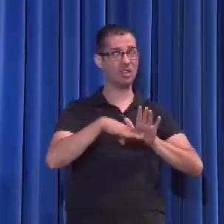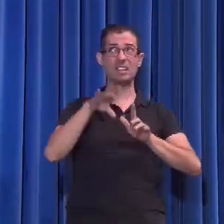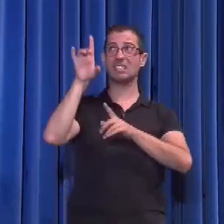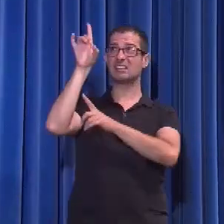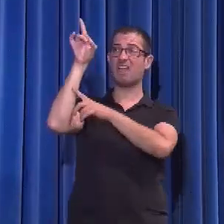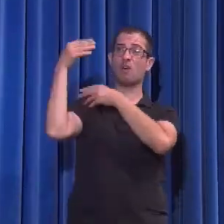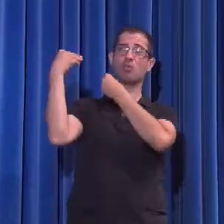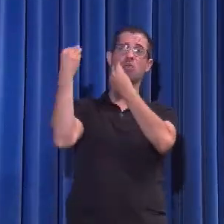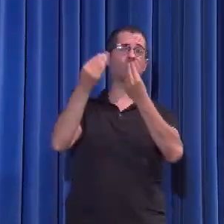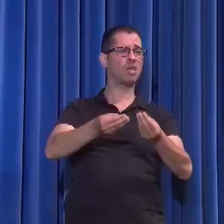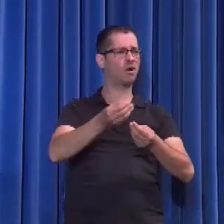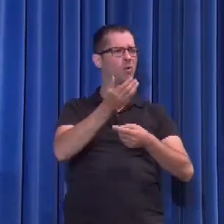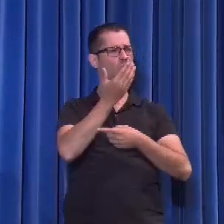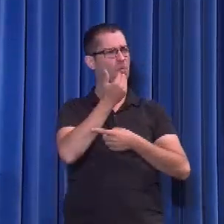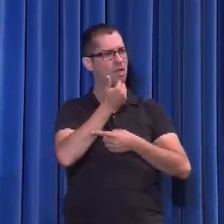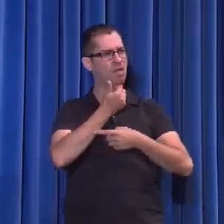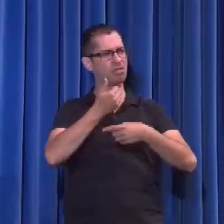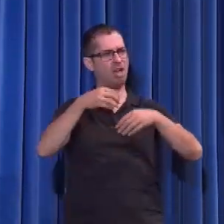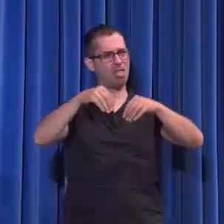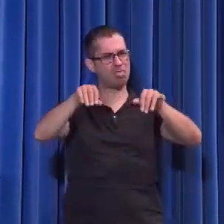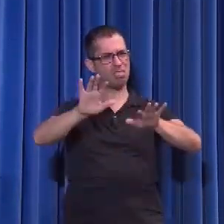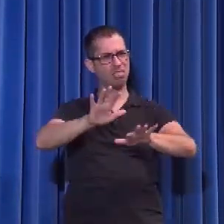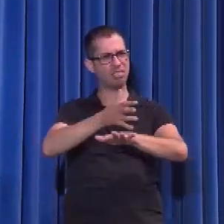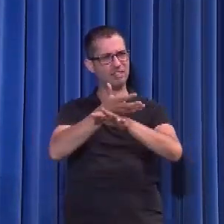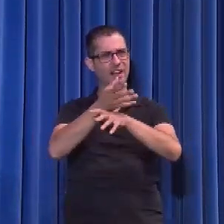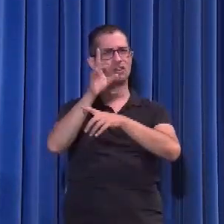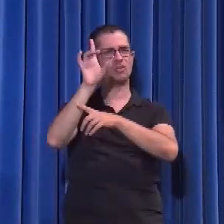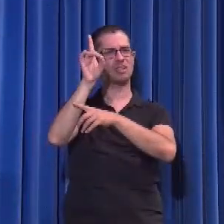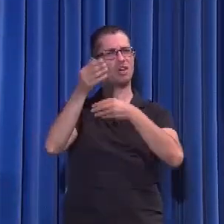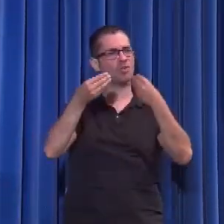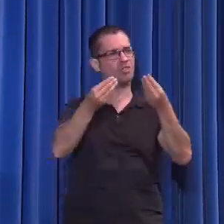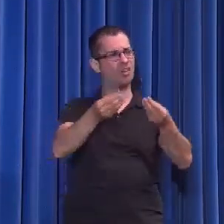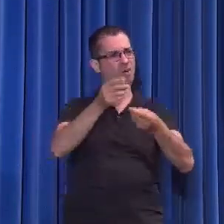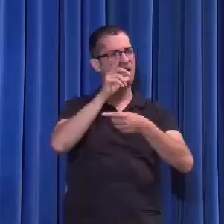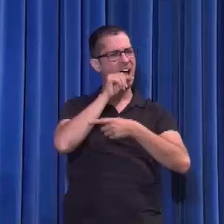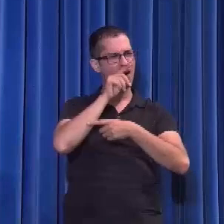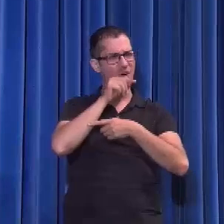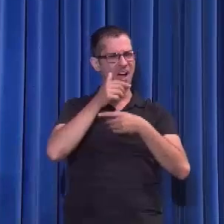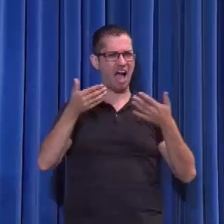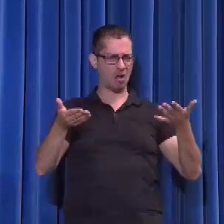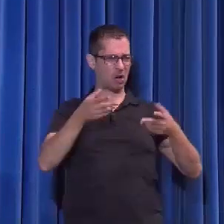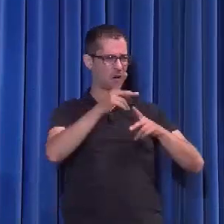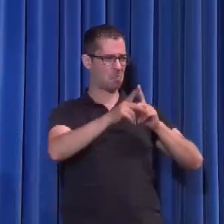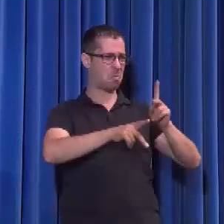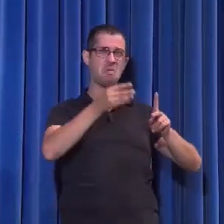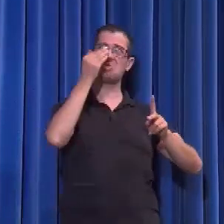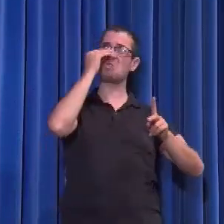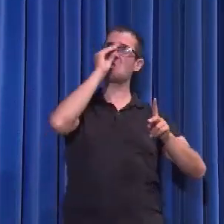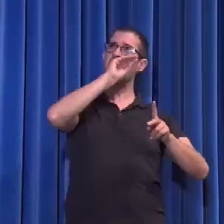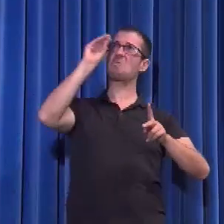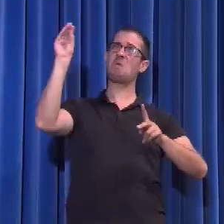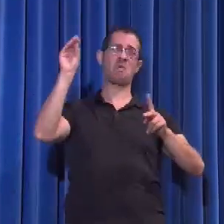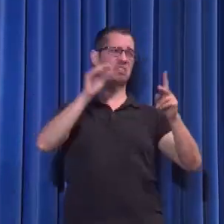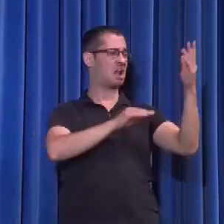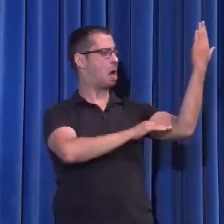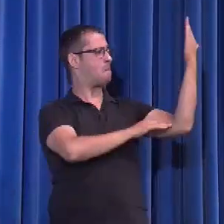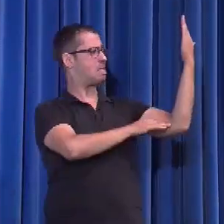que deu água de beber, agora diz para um pedaço de madeira: você é o meu Deus.